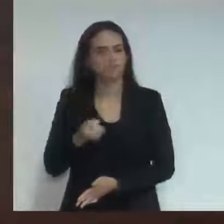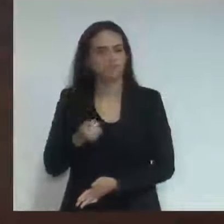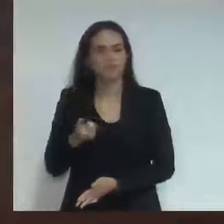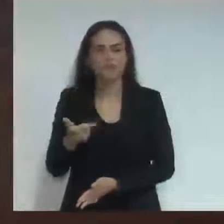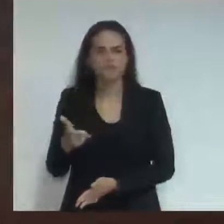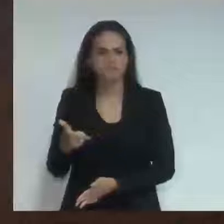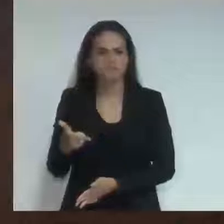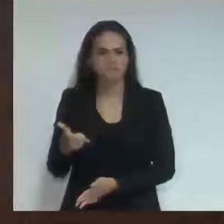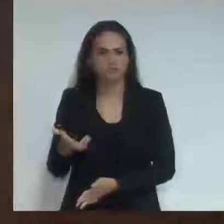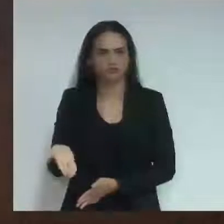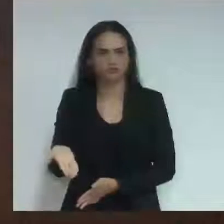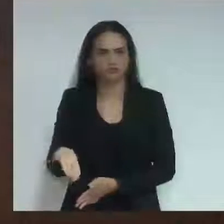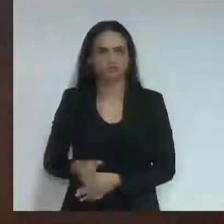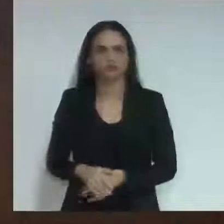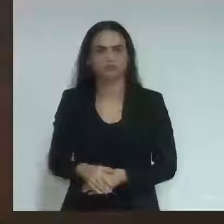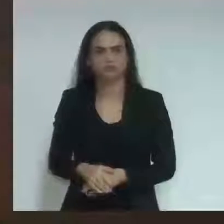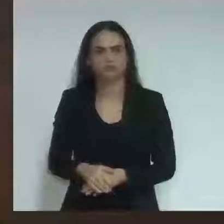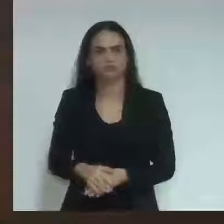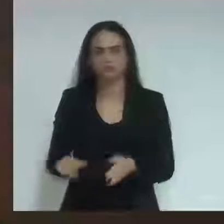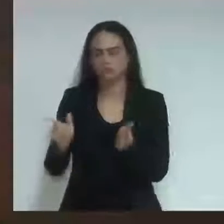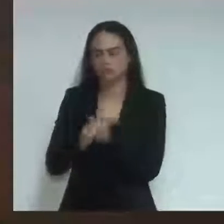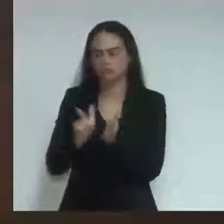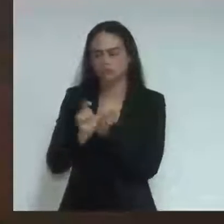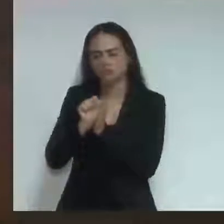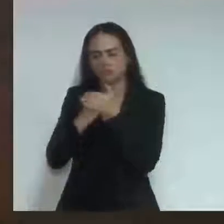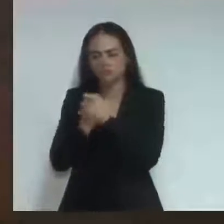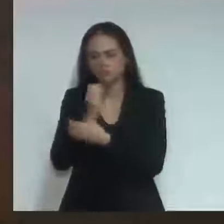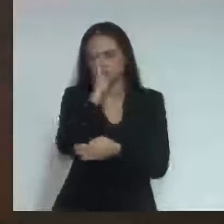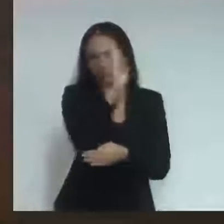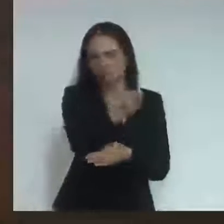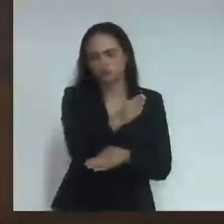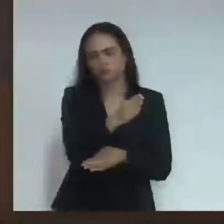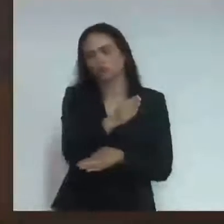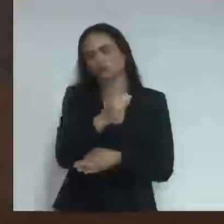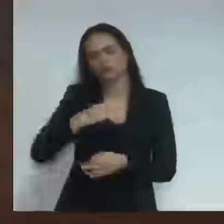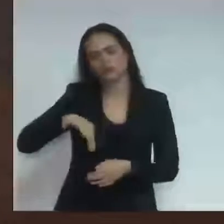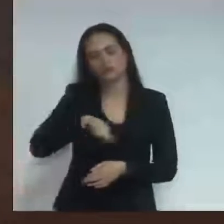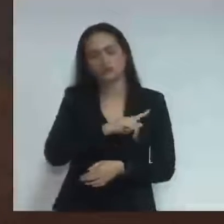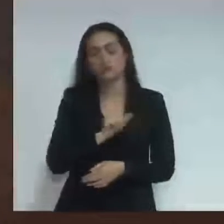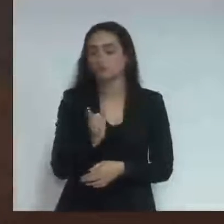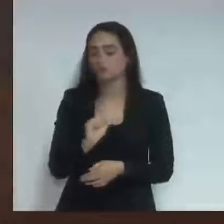papel de pão apócrifo e levou no Ministério Público. Aqui eu assinei